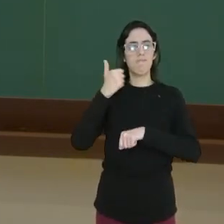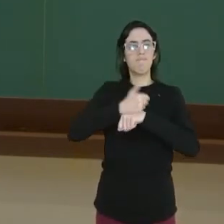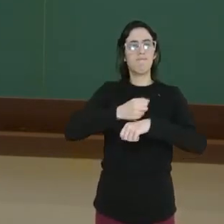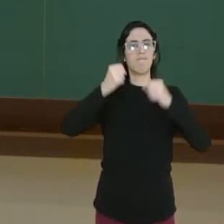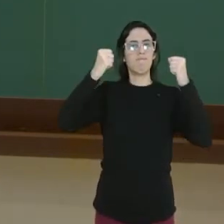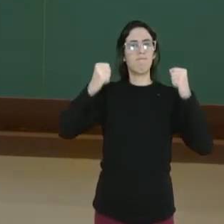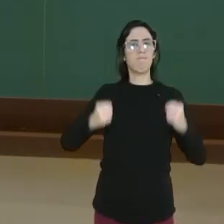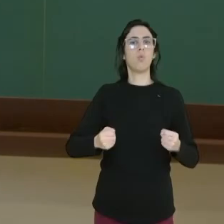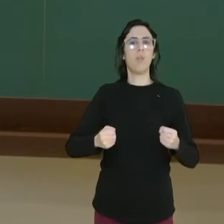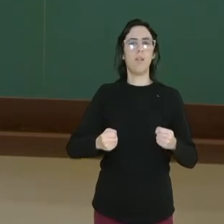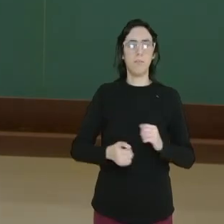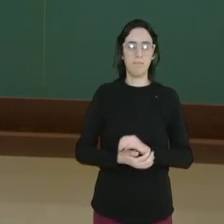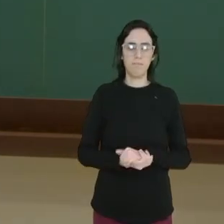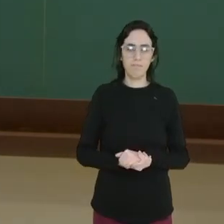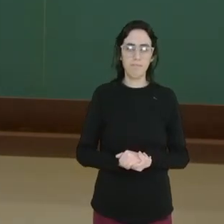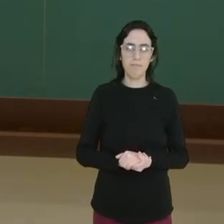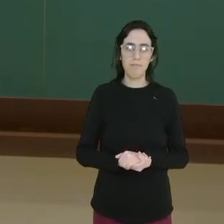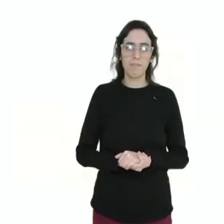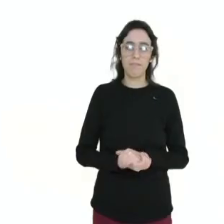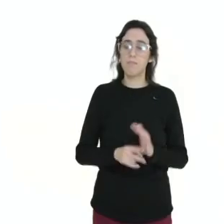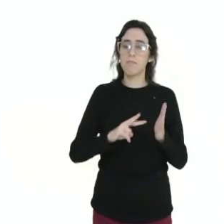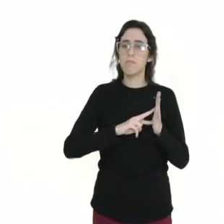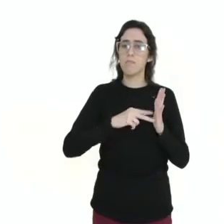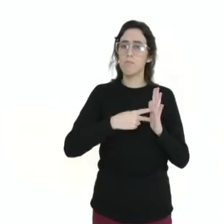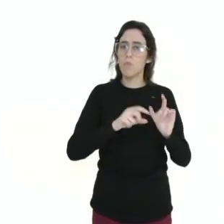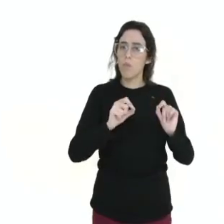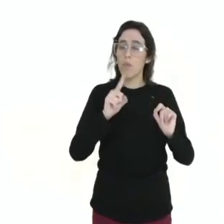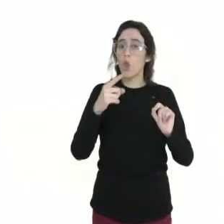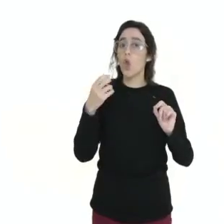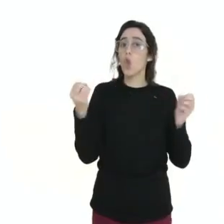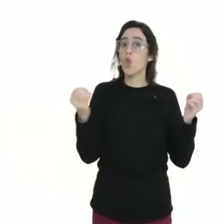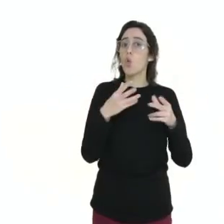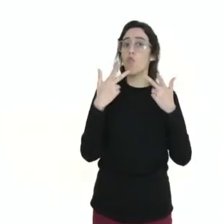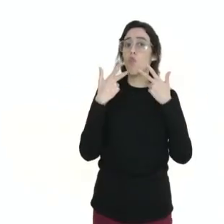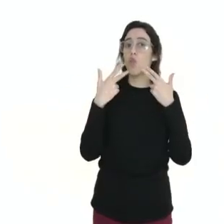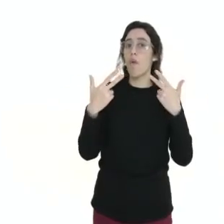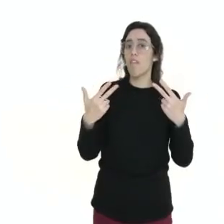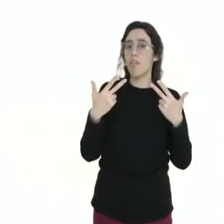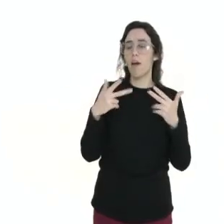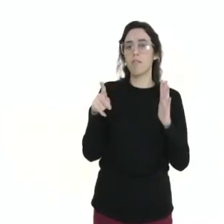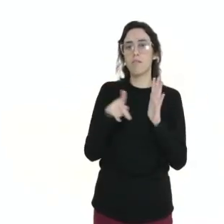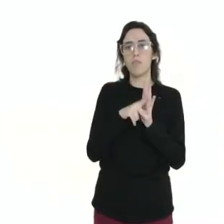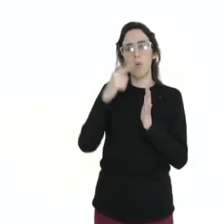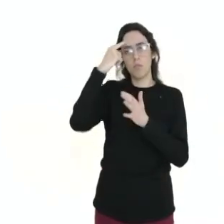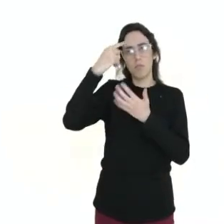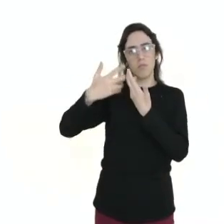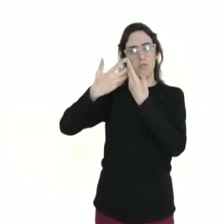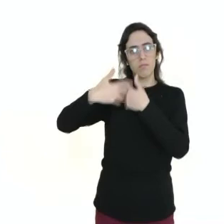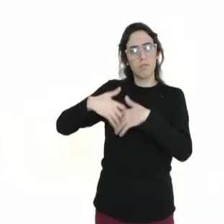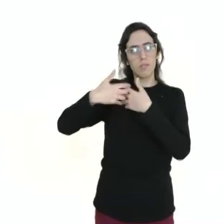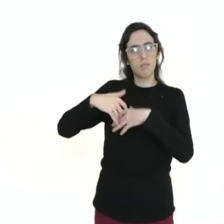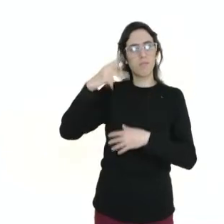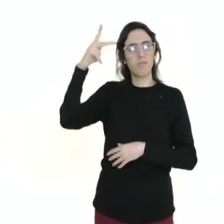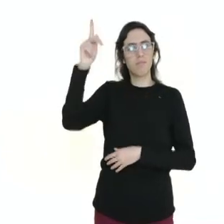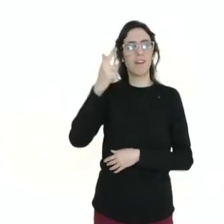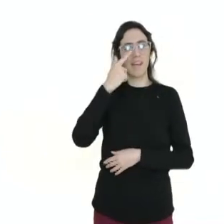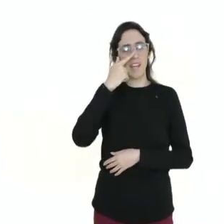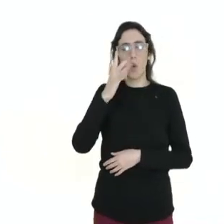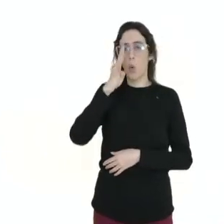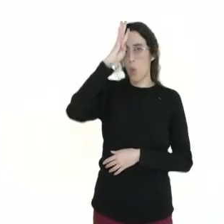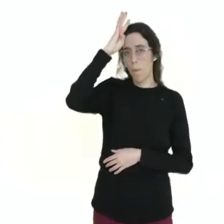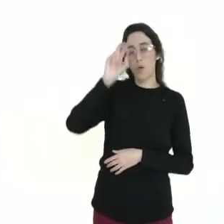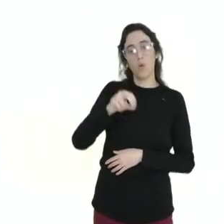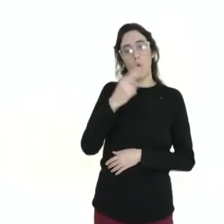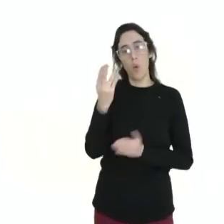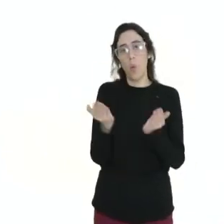por mais tempo. Isso representa uma novidade em relação ao pensamento político grego, romano ou cristão, para os quais